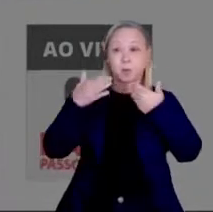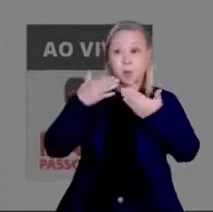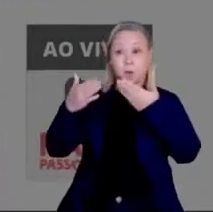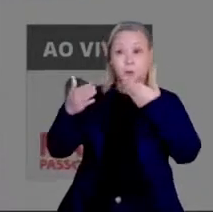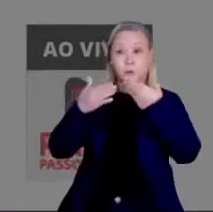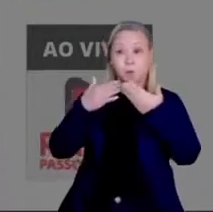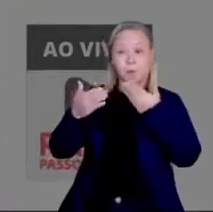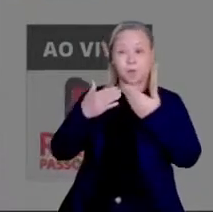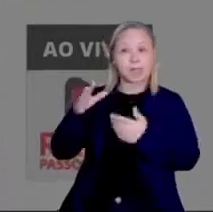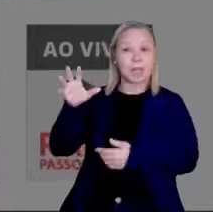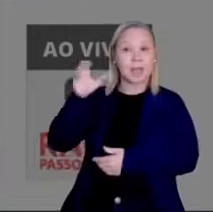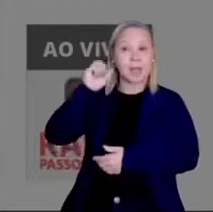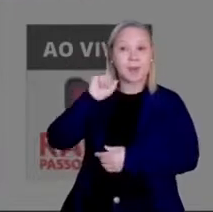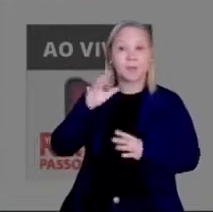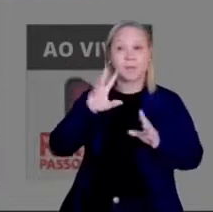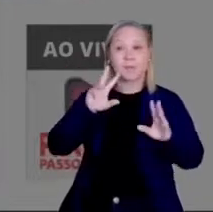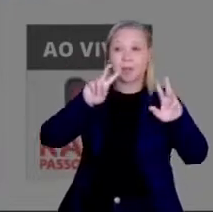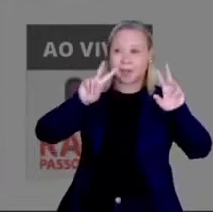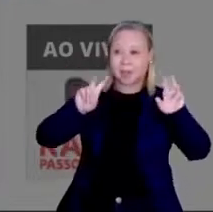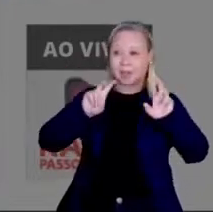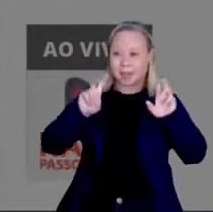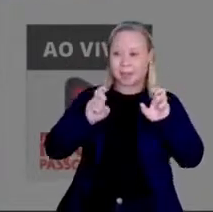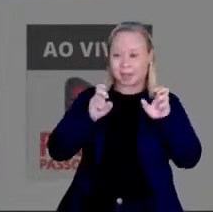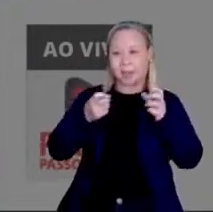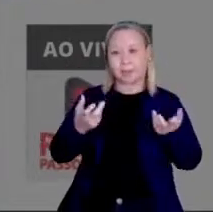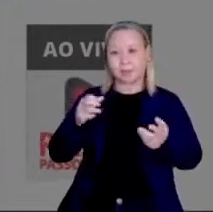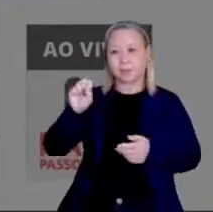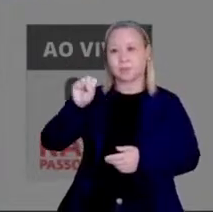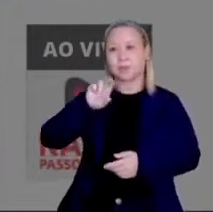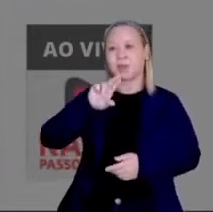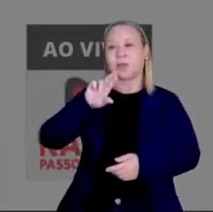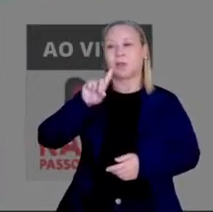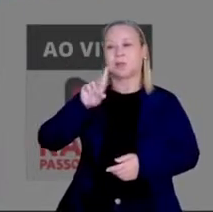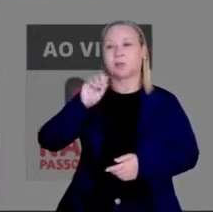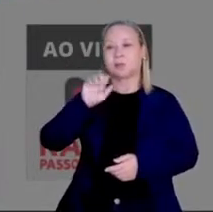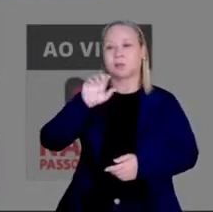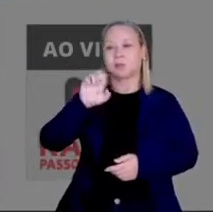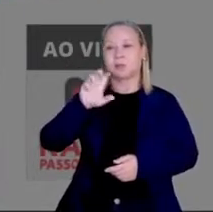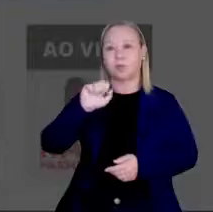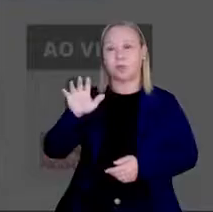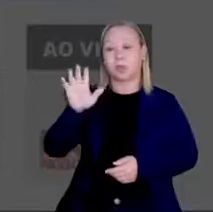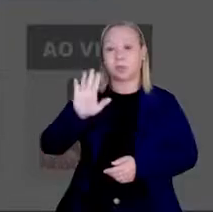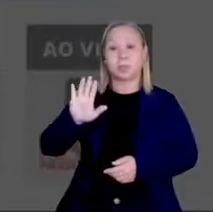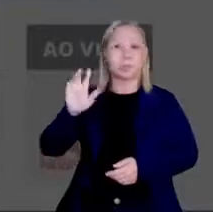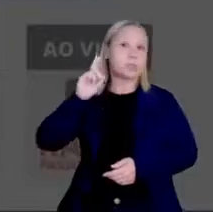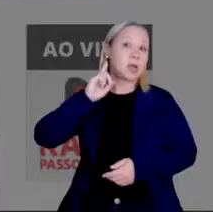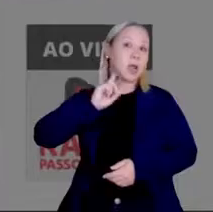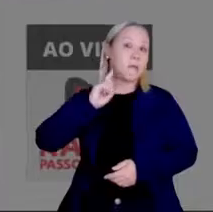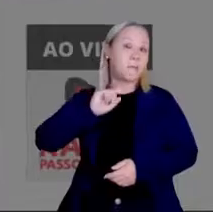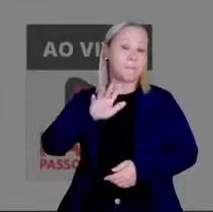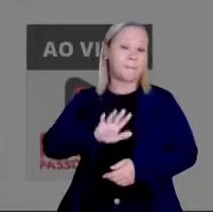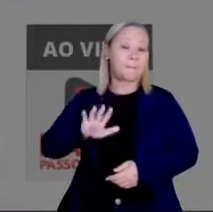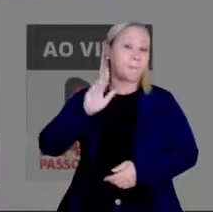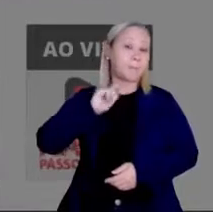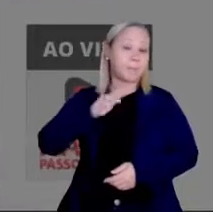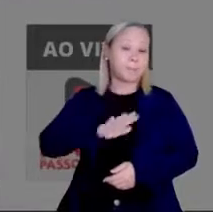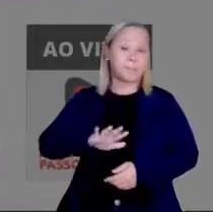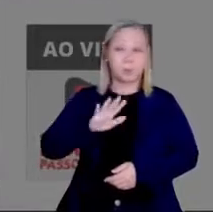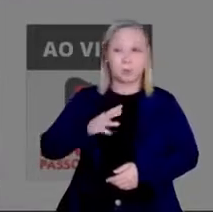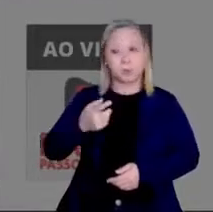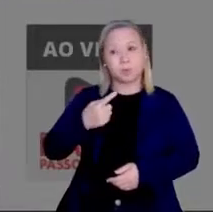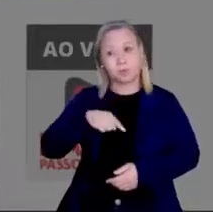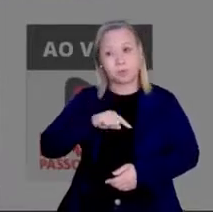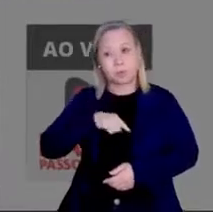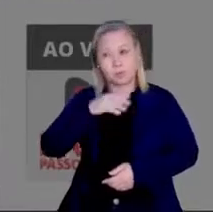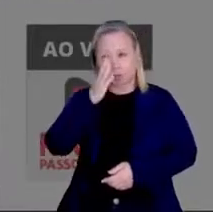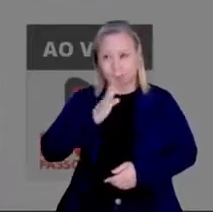às vítimas do acidente de Capitólio, que uma região tão bonita, sabe, não merecia aquele acidente